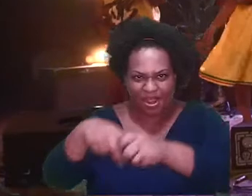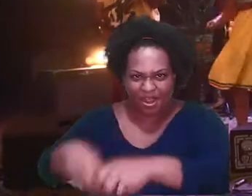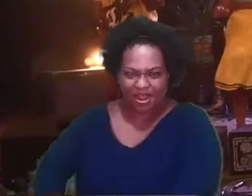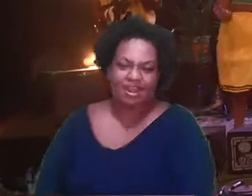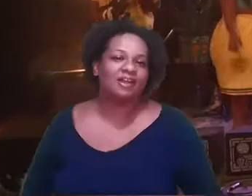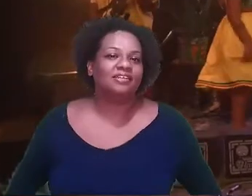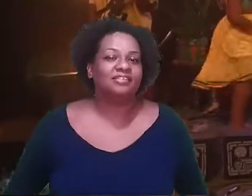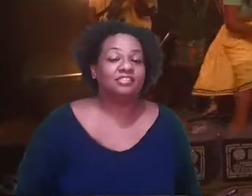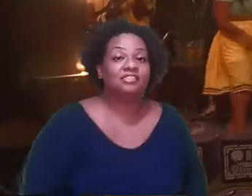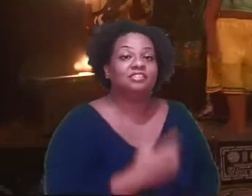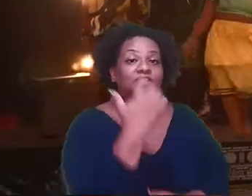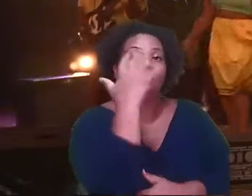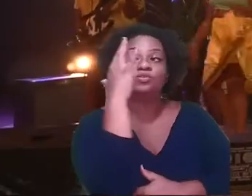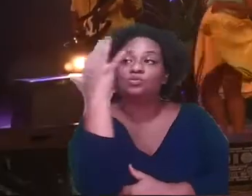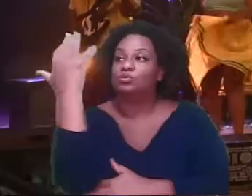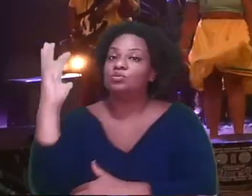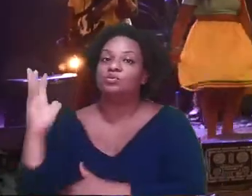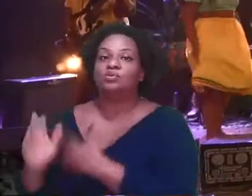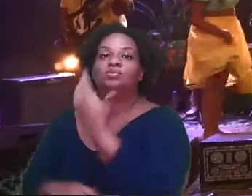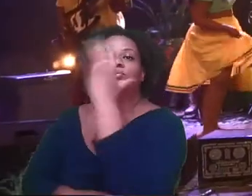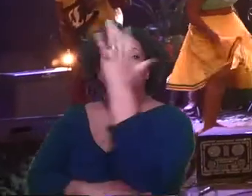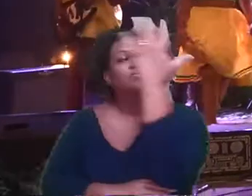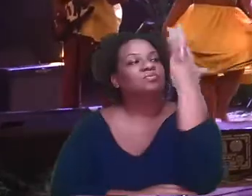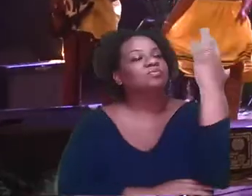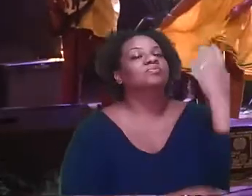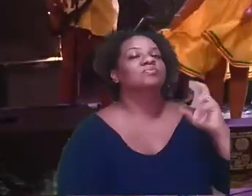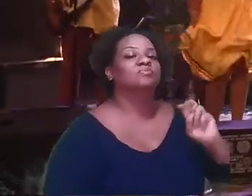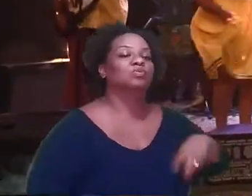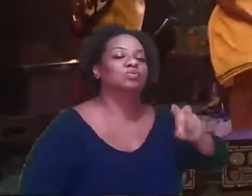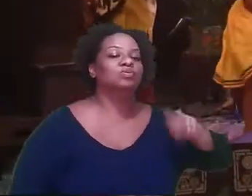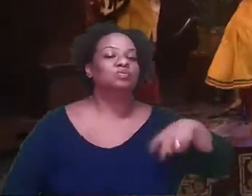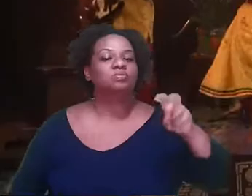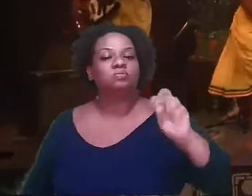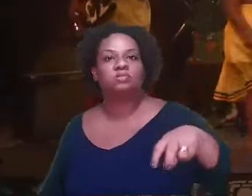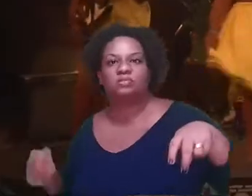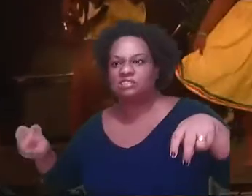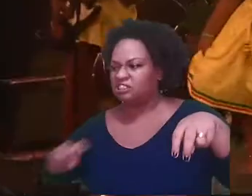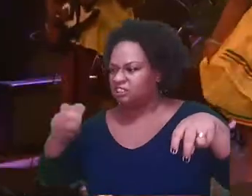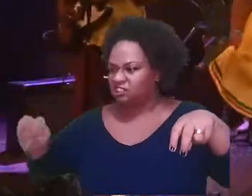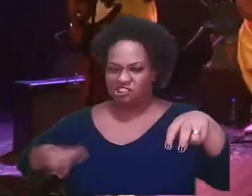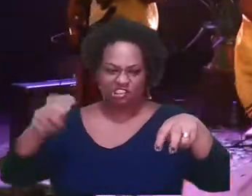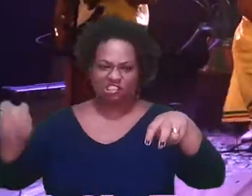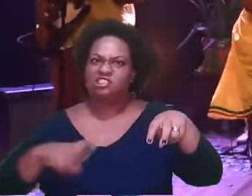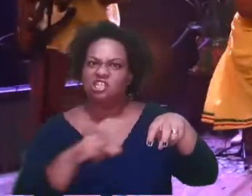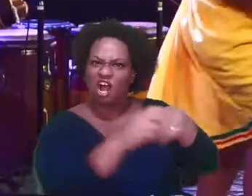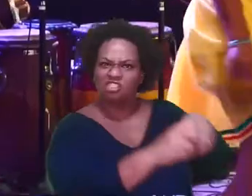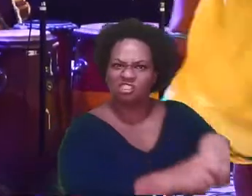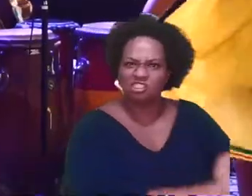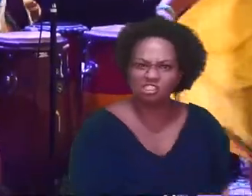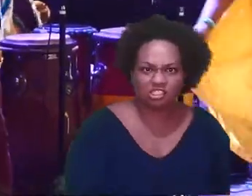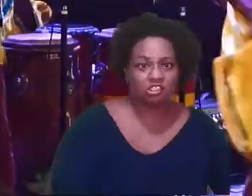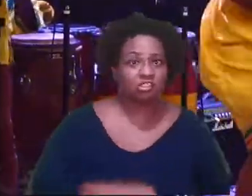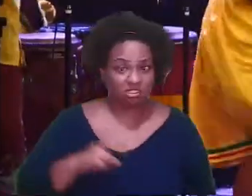Eu fui pra mata, buscar meu imbé. Danada da cobra mordeu meu pé.